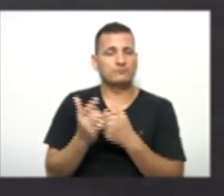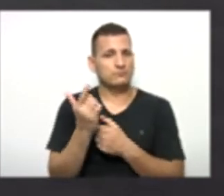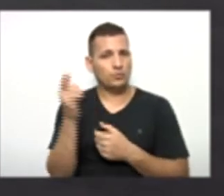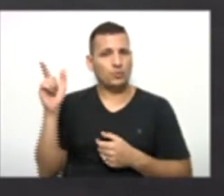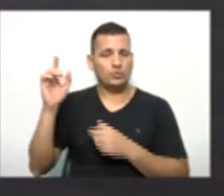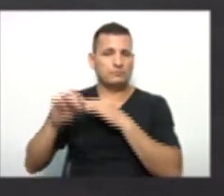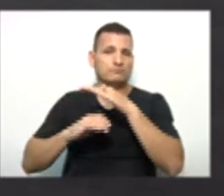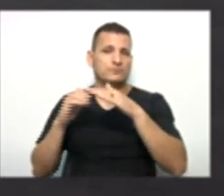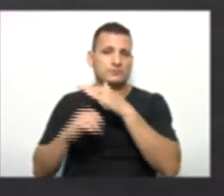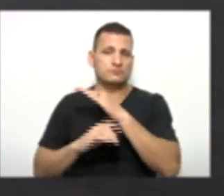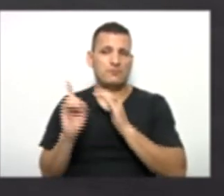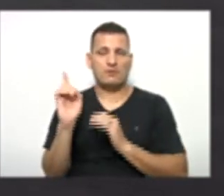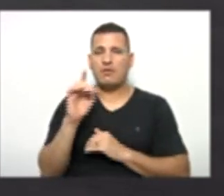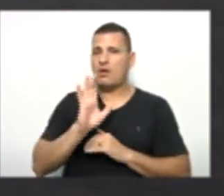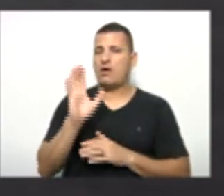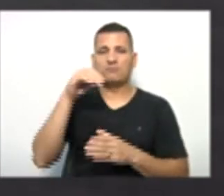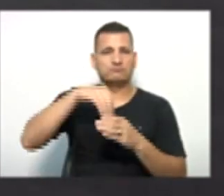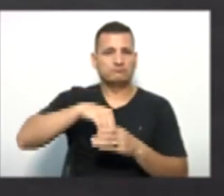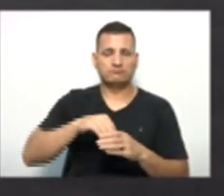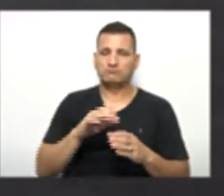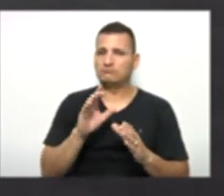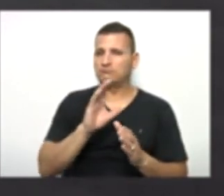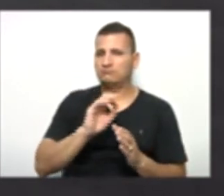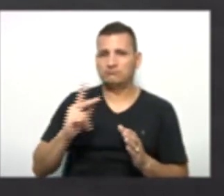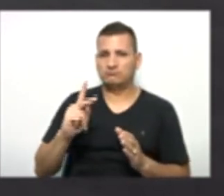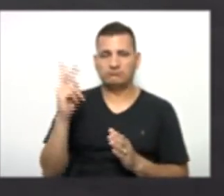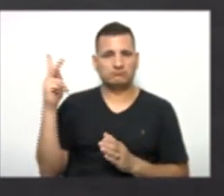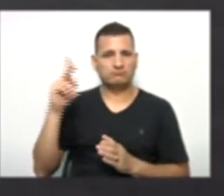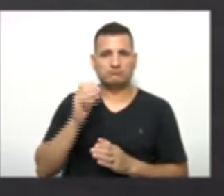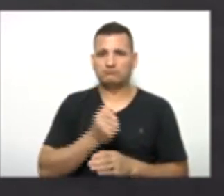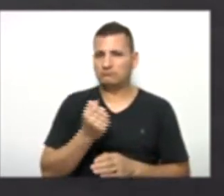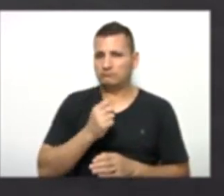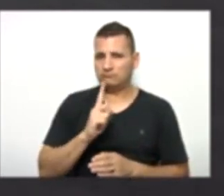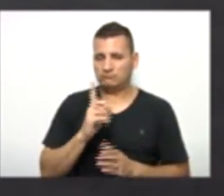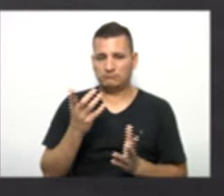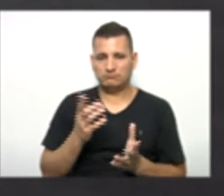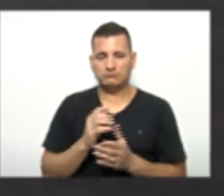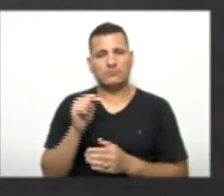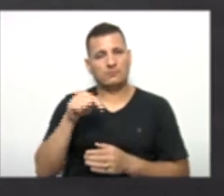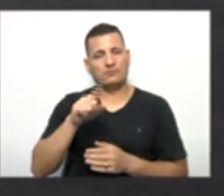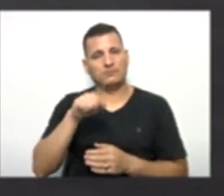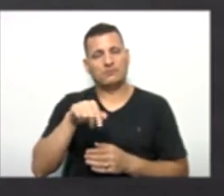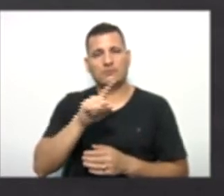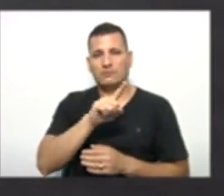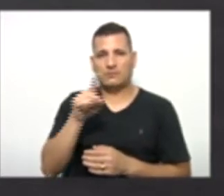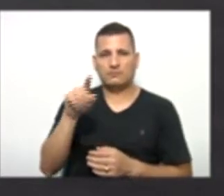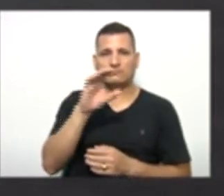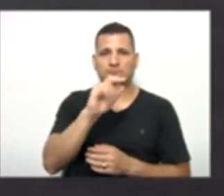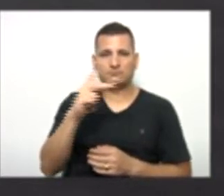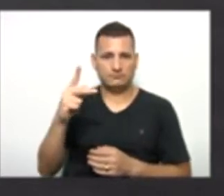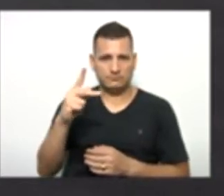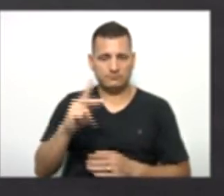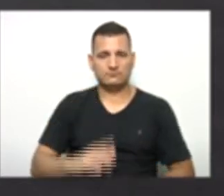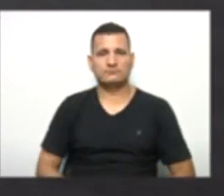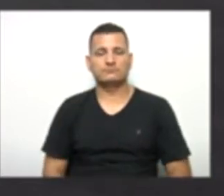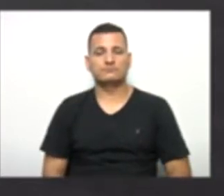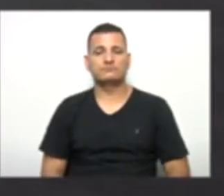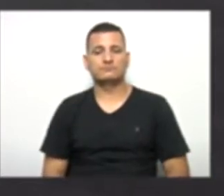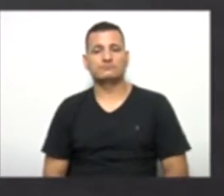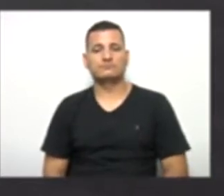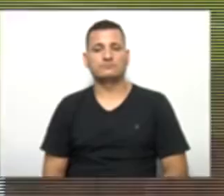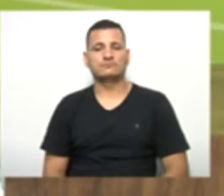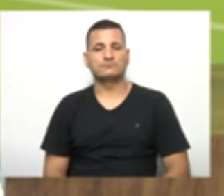que não fazem parte da cooperativa o leite que estava faltando. Esse é o chamado de ato não